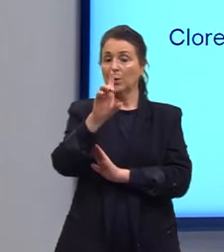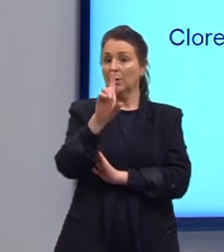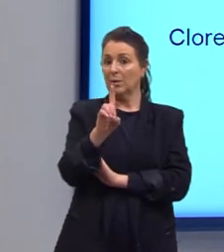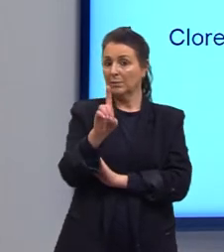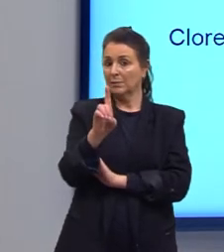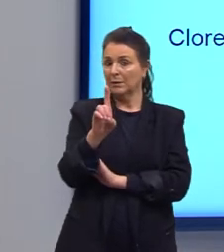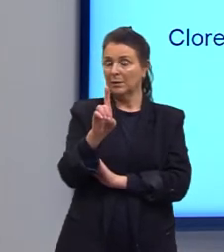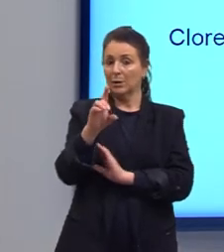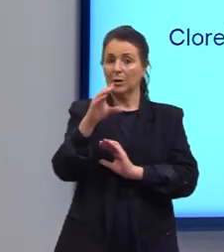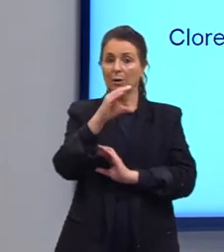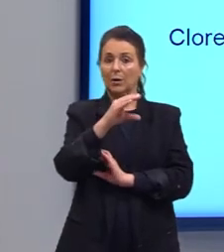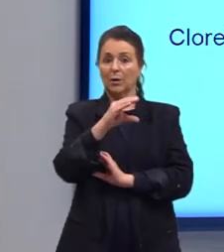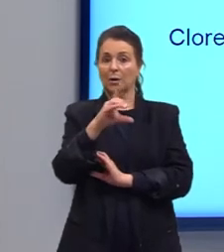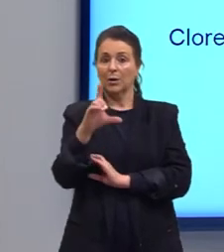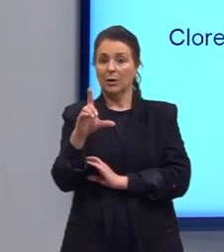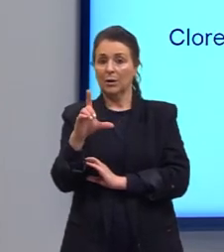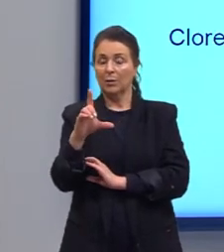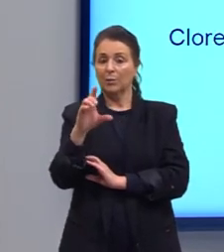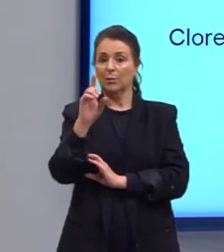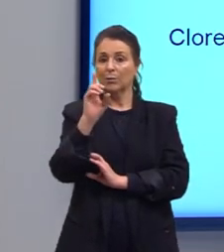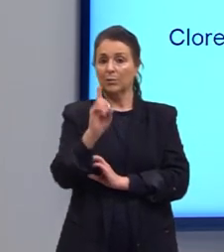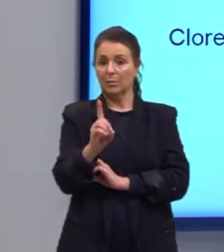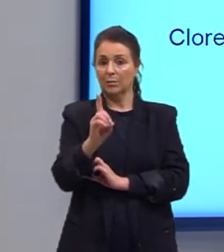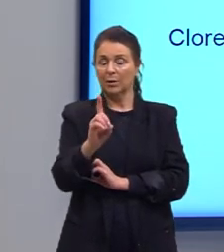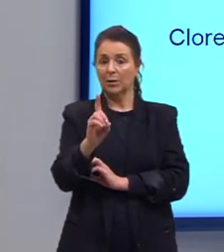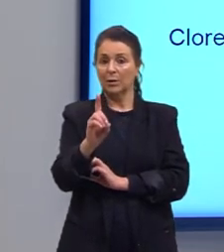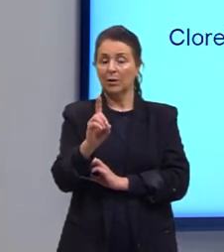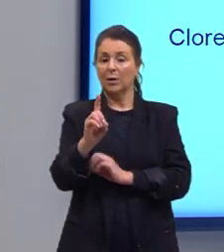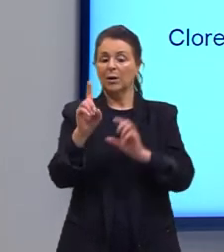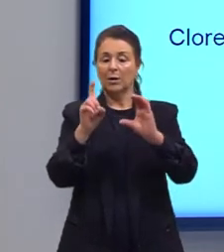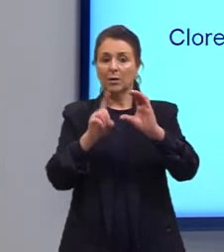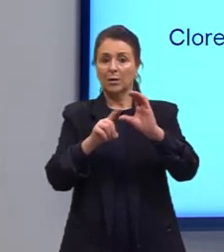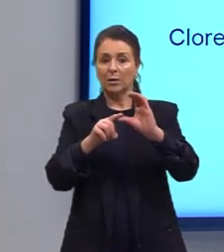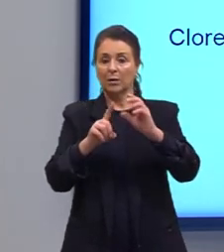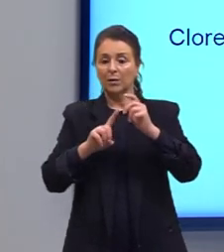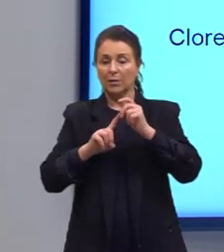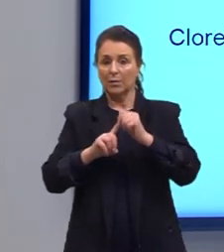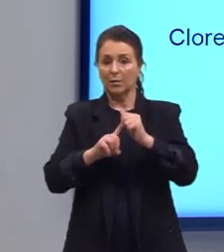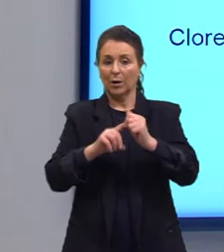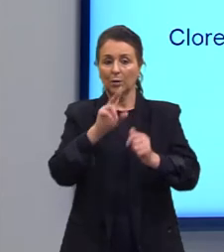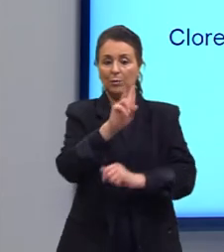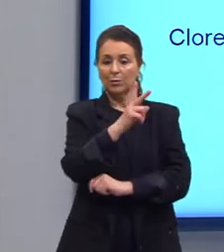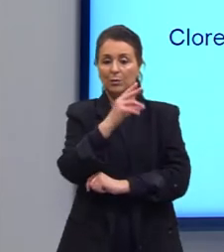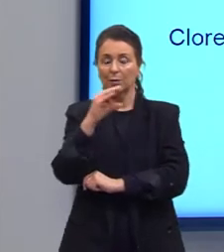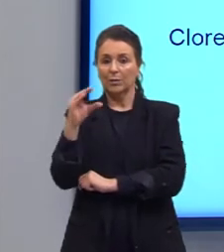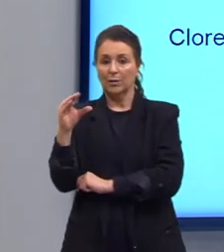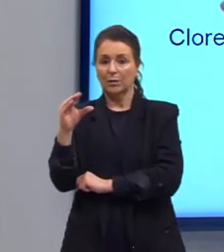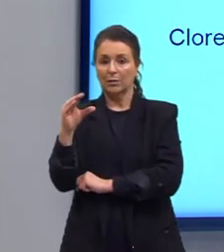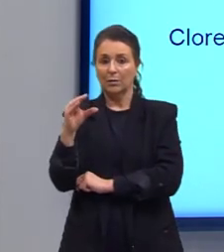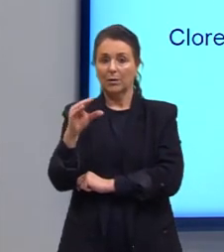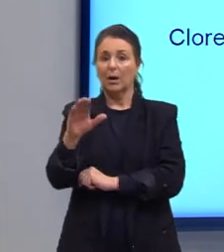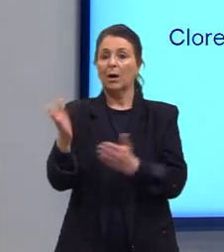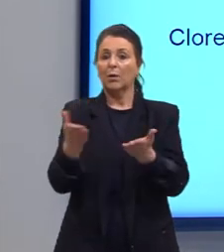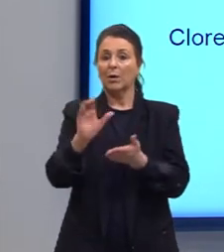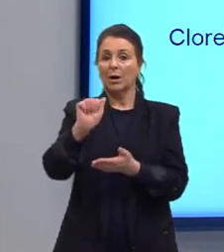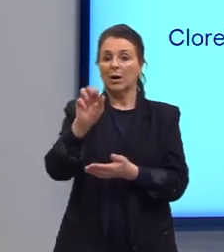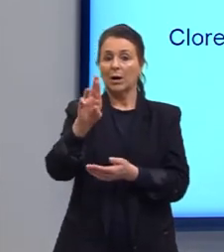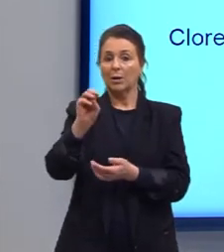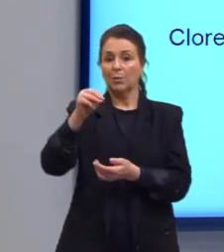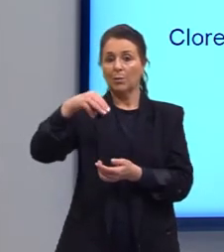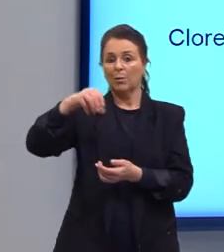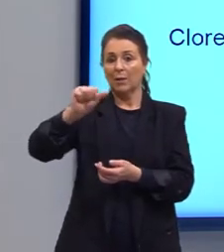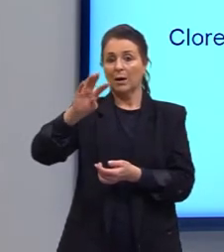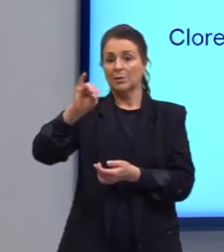coloreto D E aí sim eu vejo Qual é a minha cadeia principal meu hidrocarboneto neste caso aromático né seriam